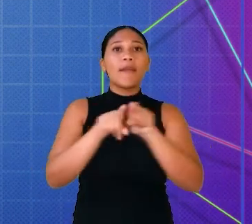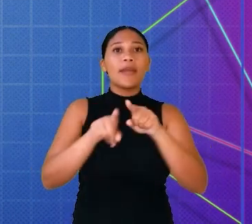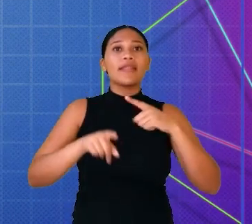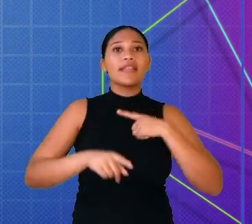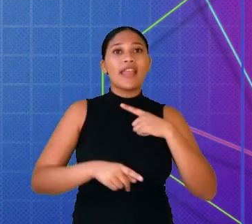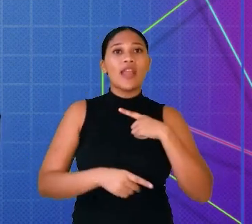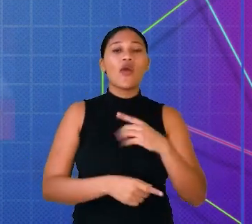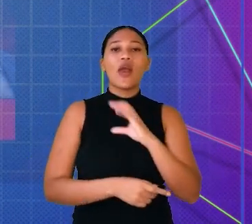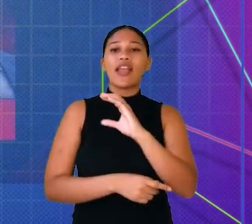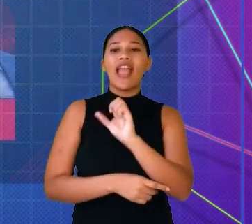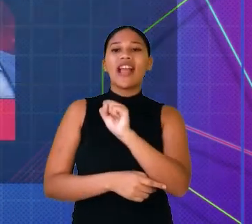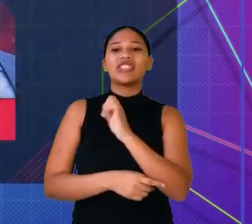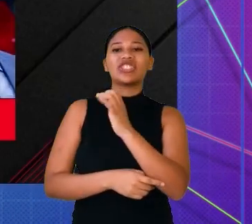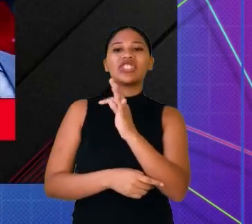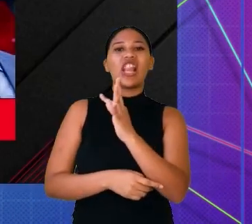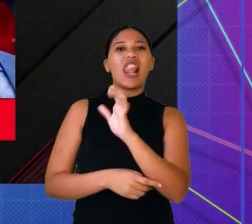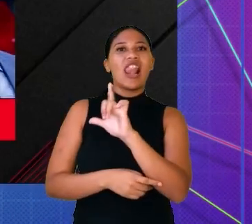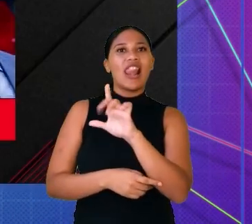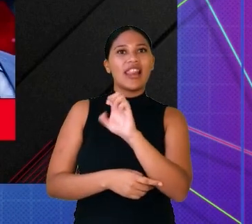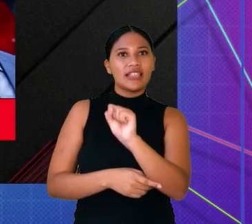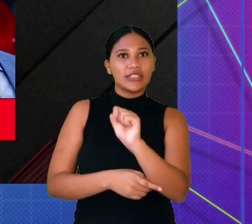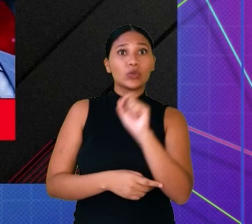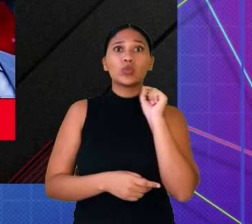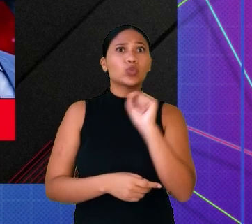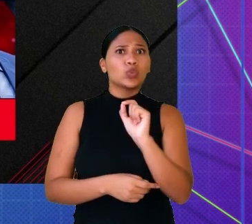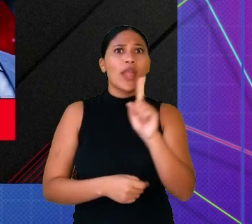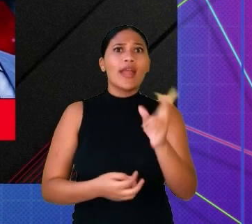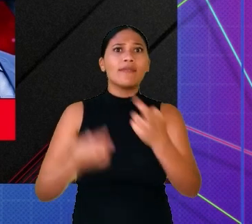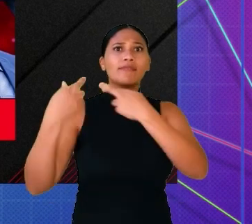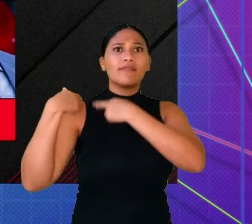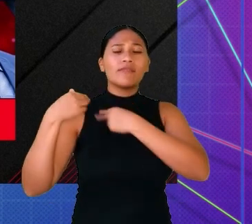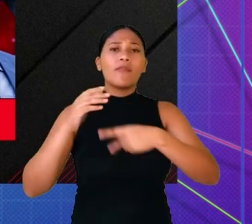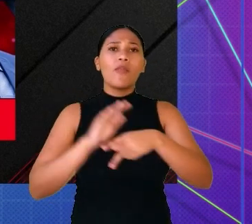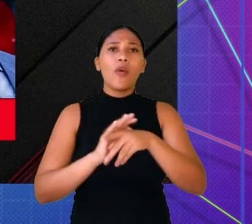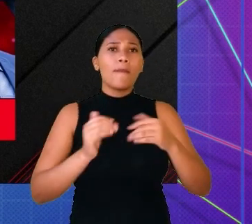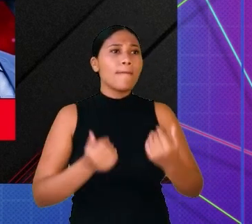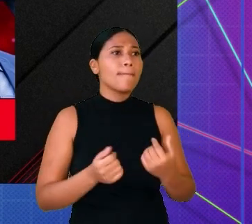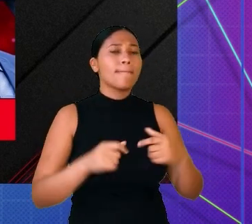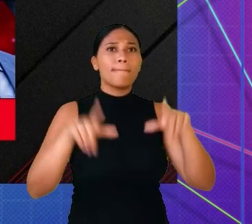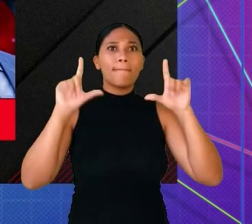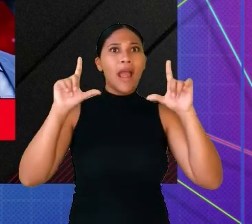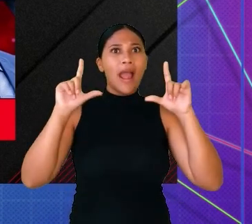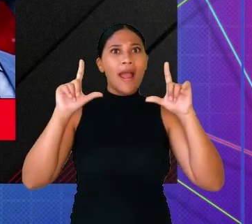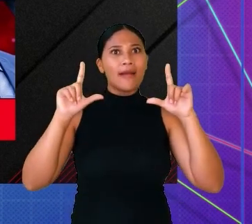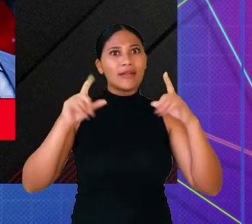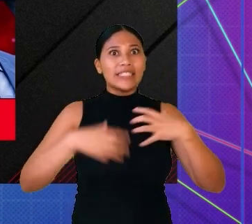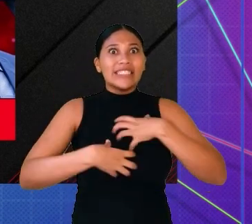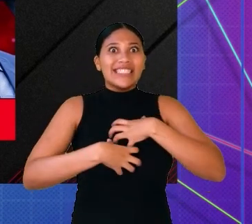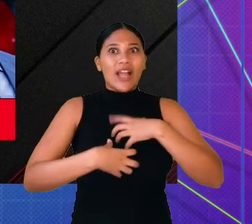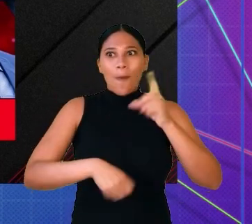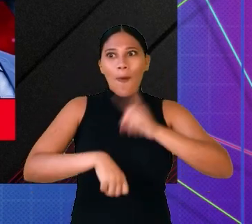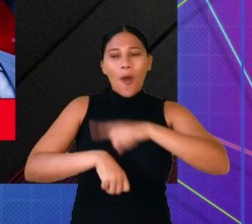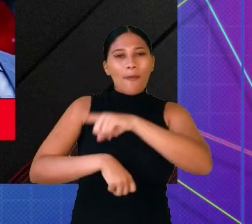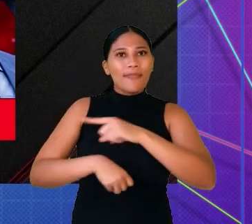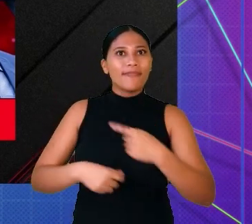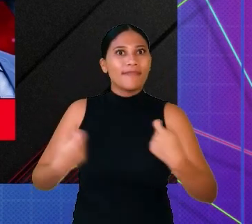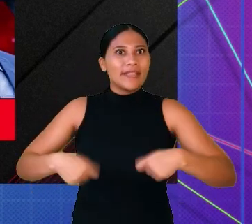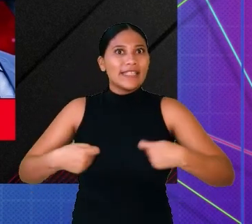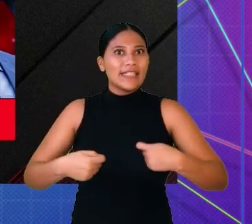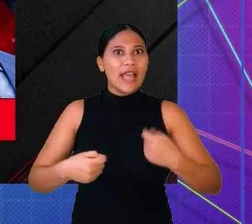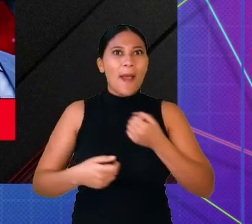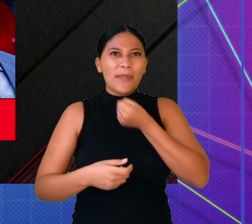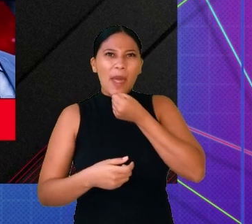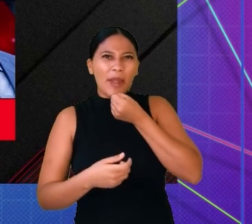fazem, também temos os casters, que dentro dos eventos de campeonatos são os responsáveis por passar para o público toda a sensação que o